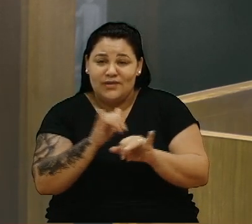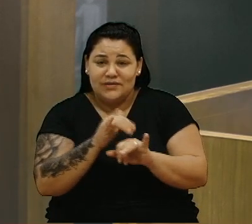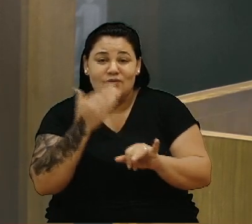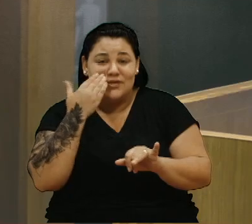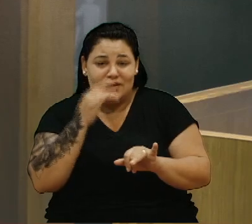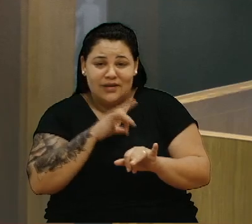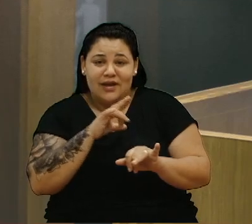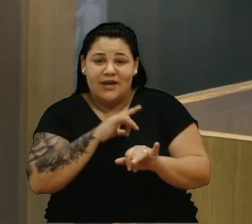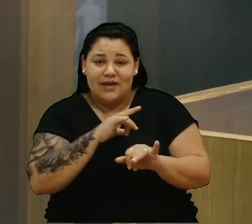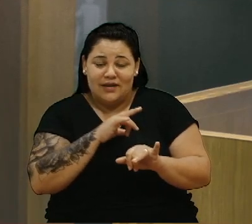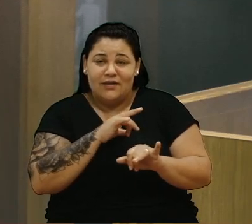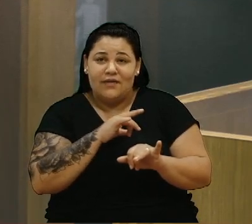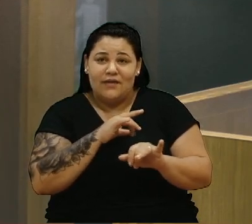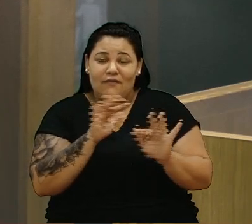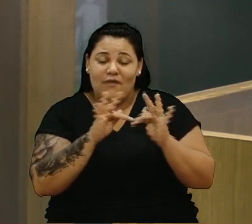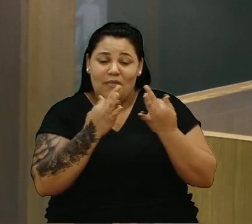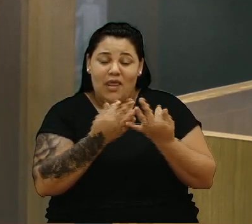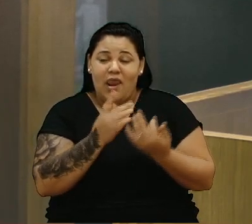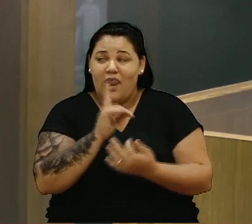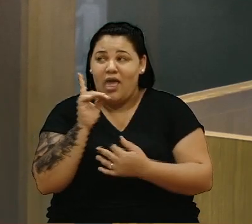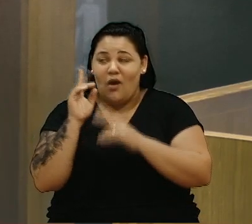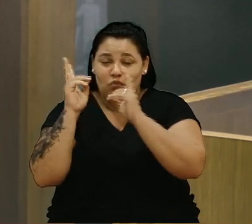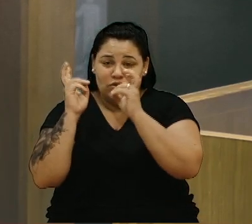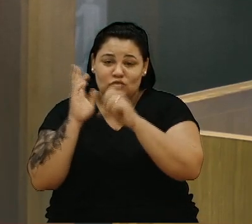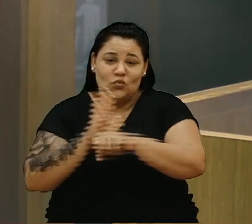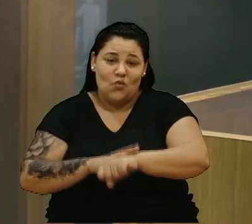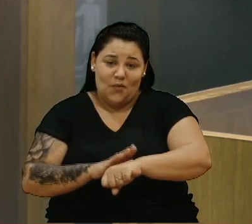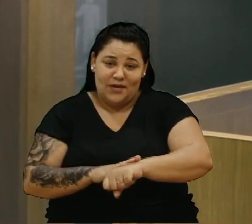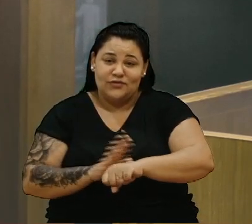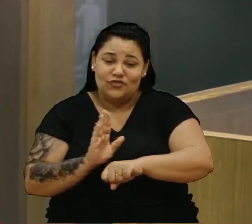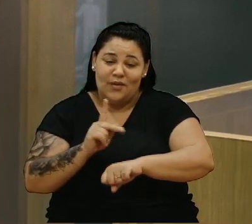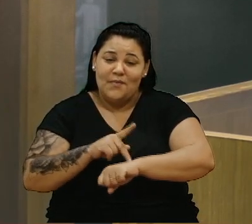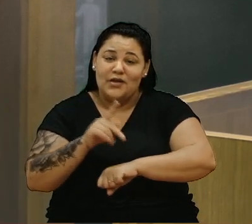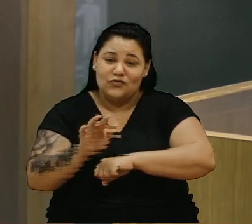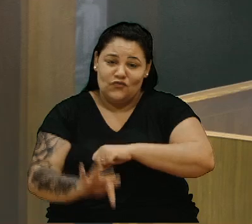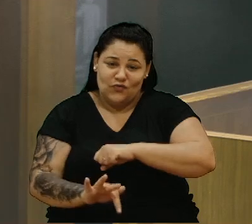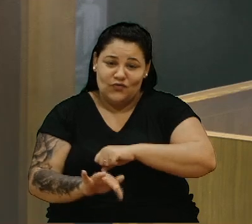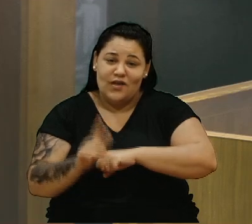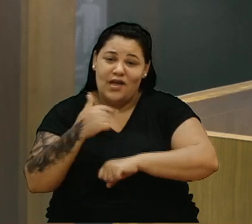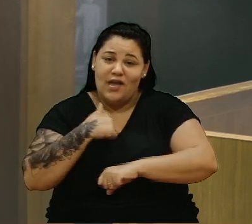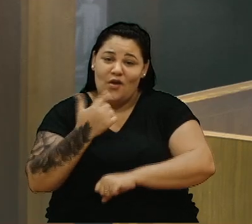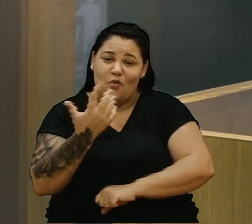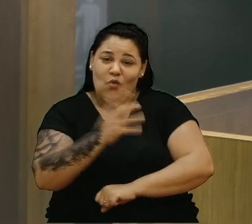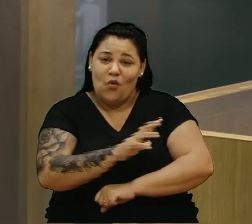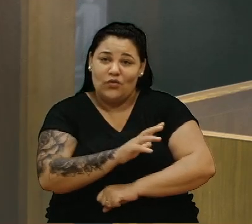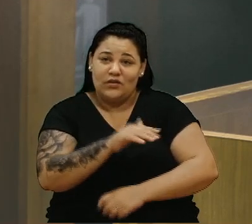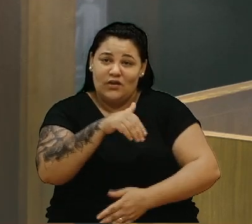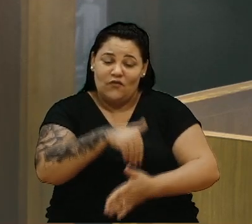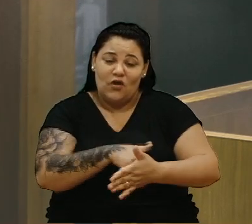lá é o assunto do momento, eu sou contra. Eu voto contra esse